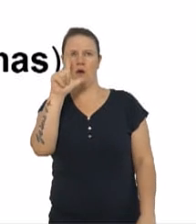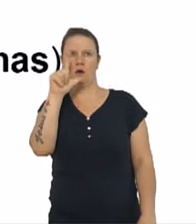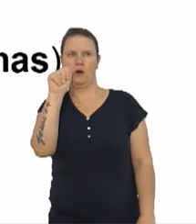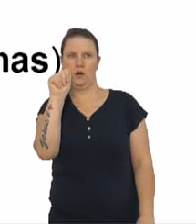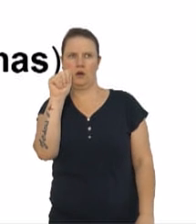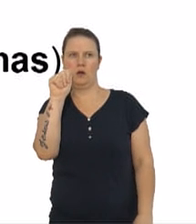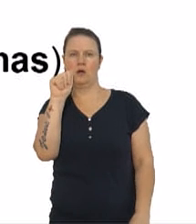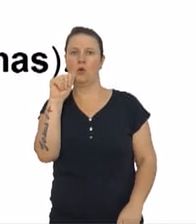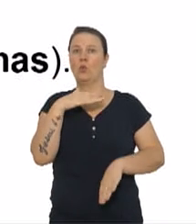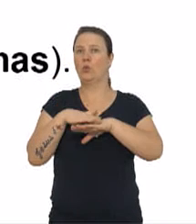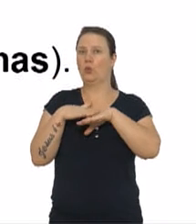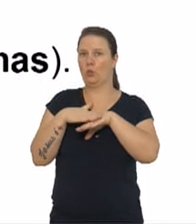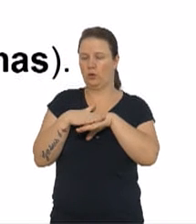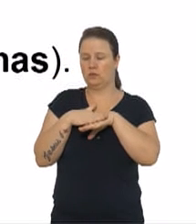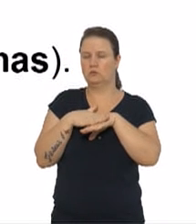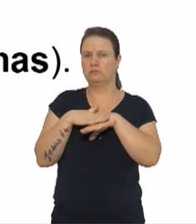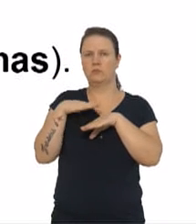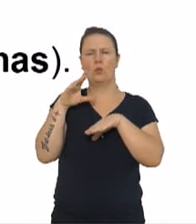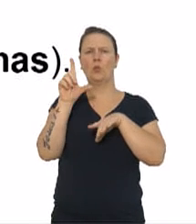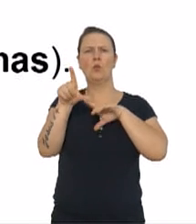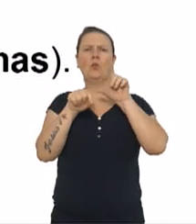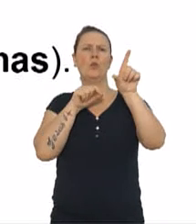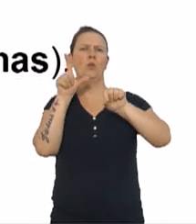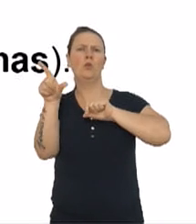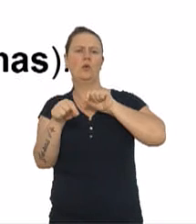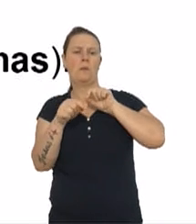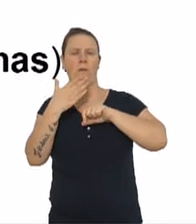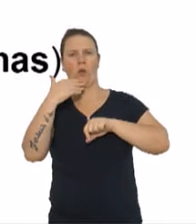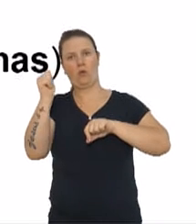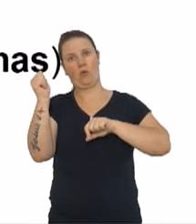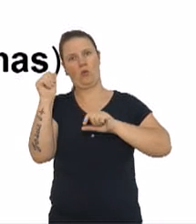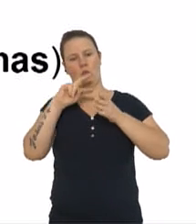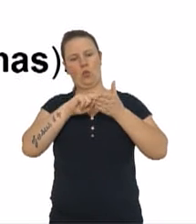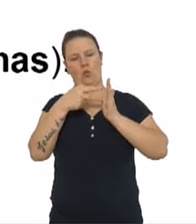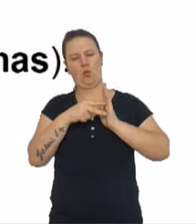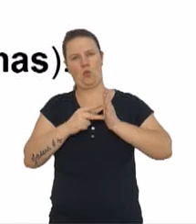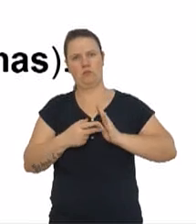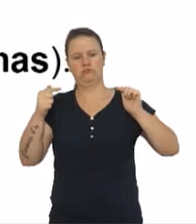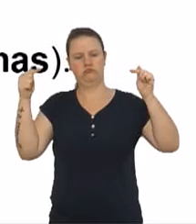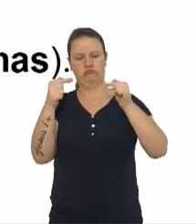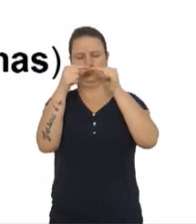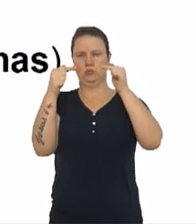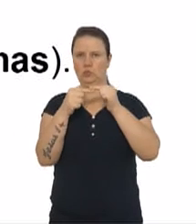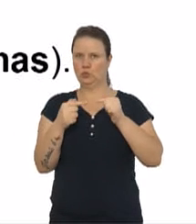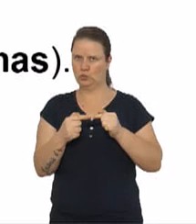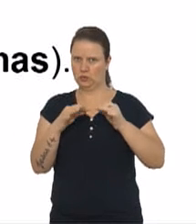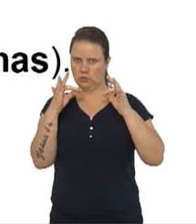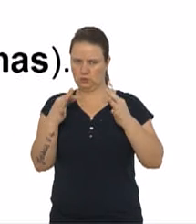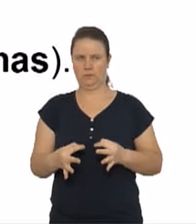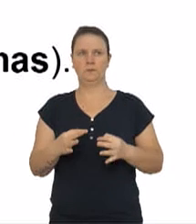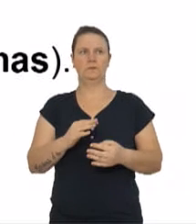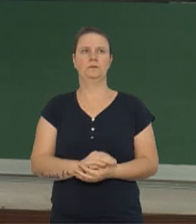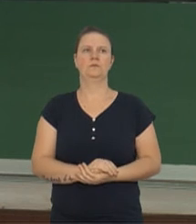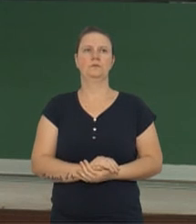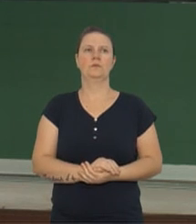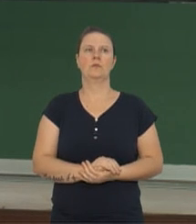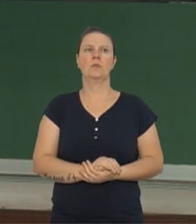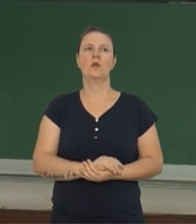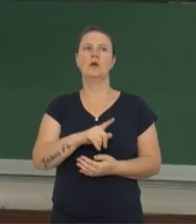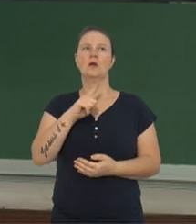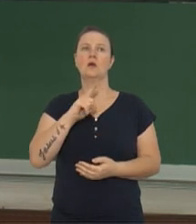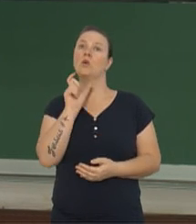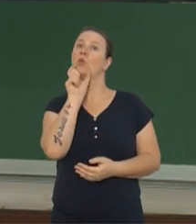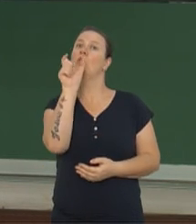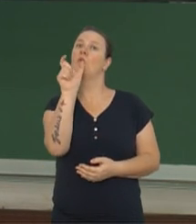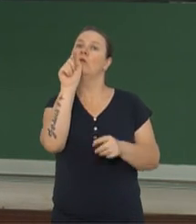escolha la opción que mejor distinga los significados. Entonces, ¿qué tenemos aquí? Estas palabras que